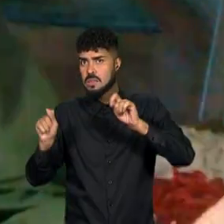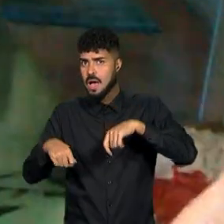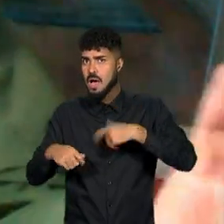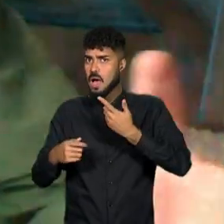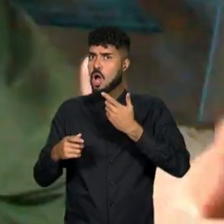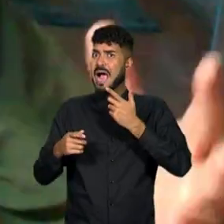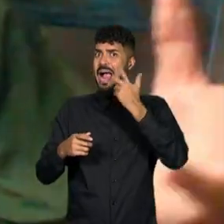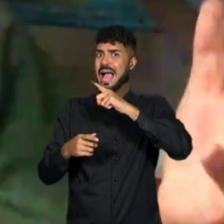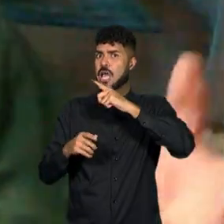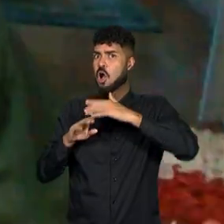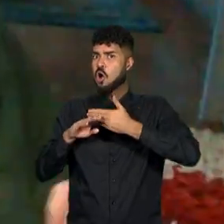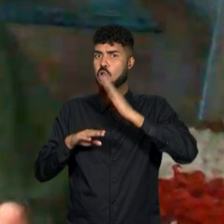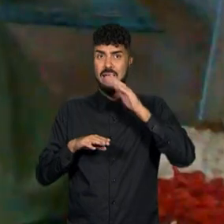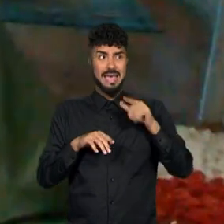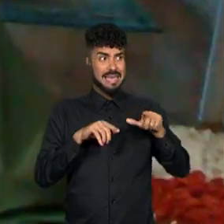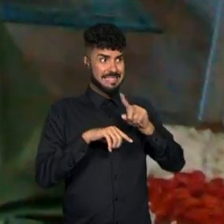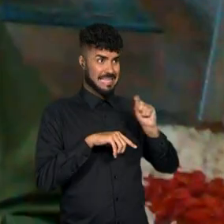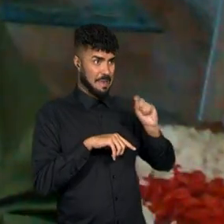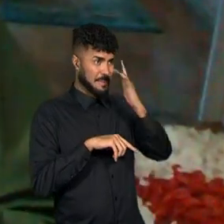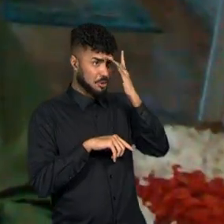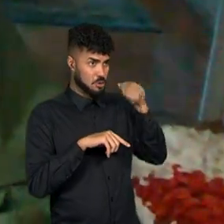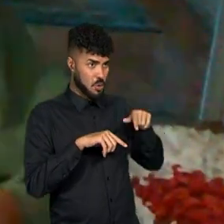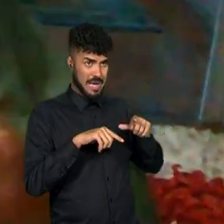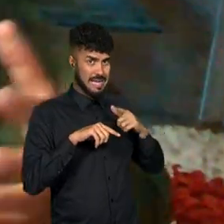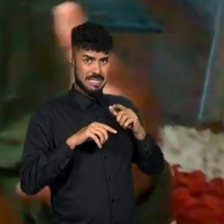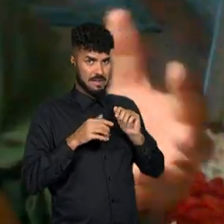trabalhadores que estavam ali podem e devem ser